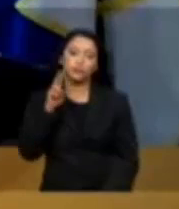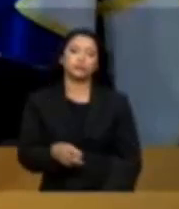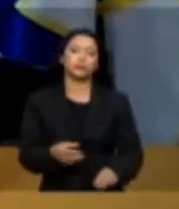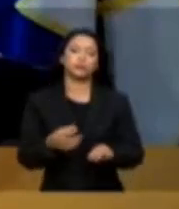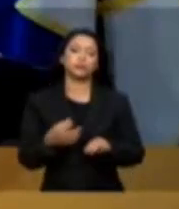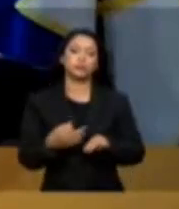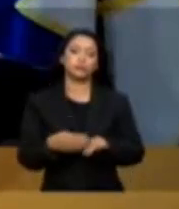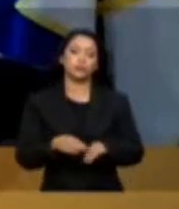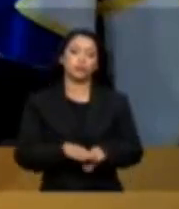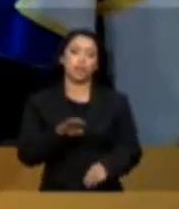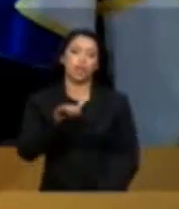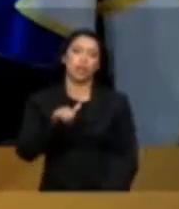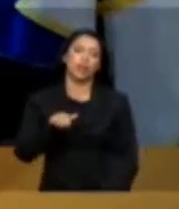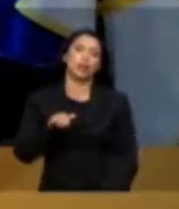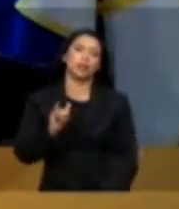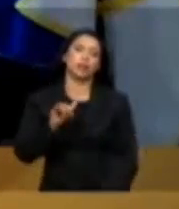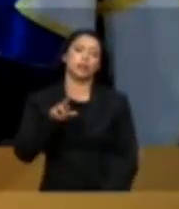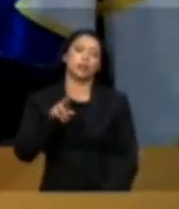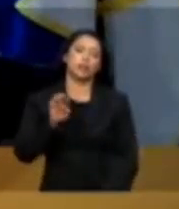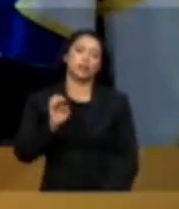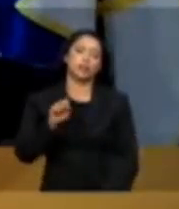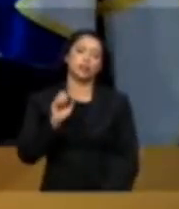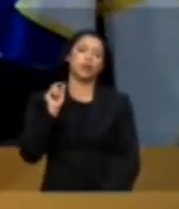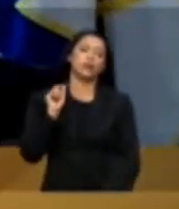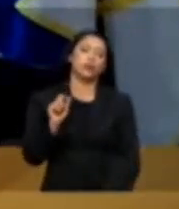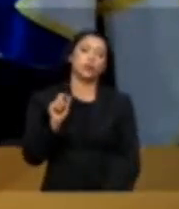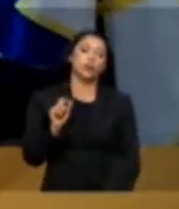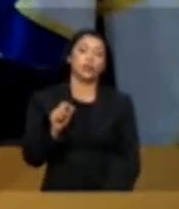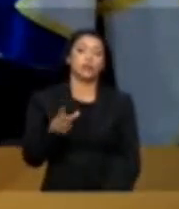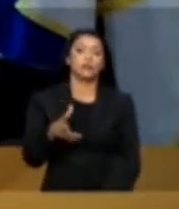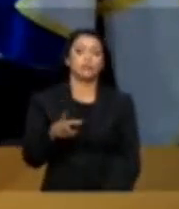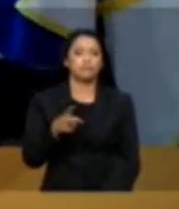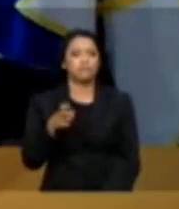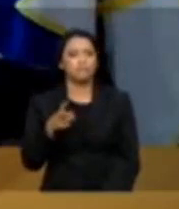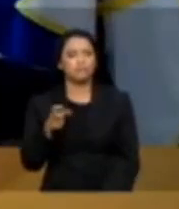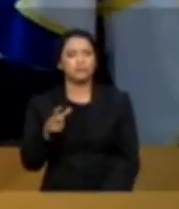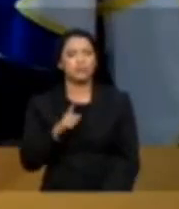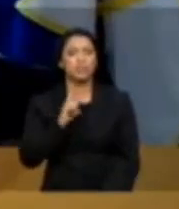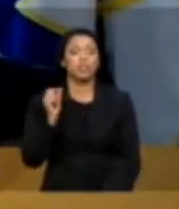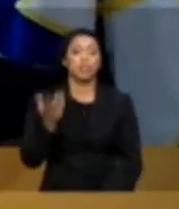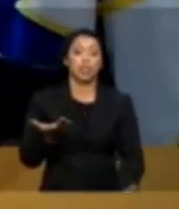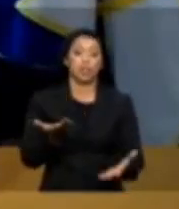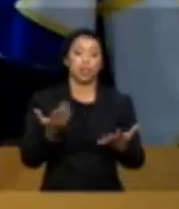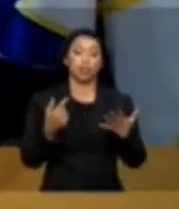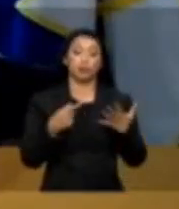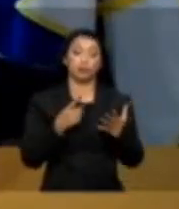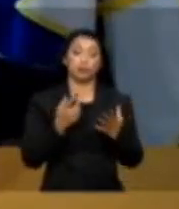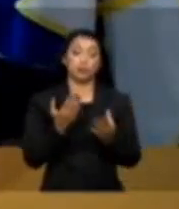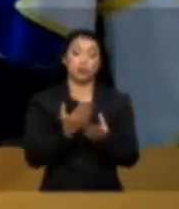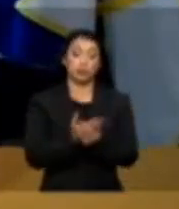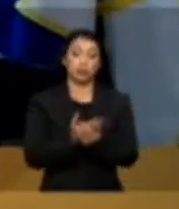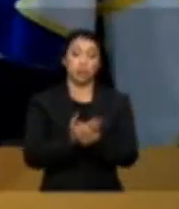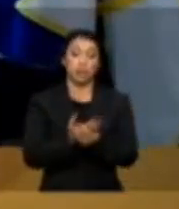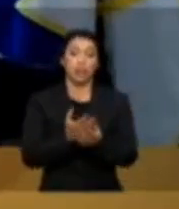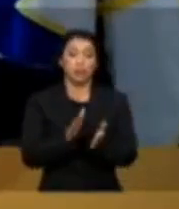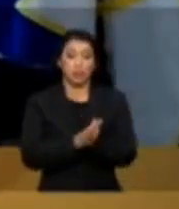ministro Carlos Aires Brito, não se desconhece que, em alguns casos, os índios não estavam